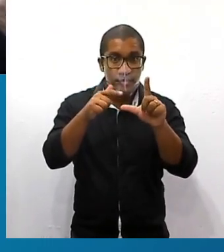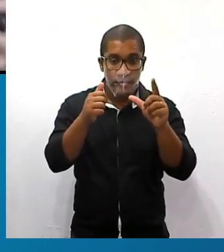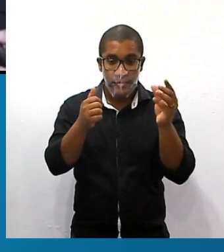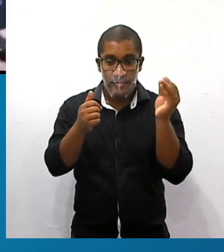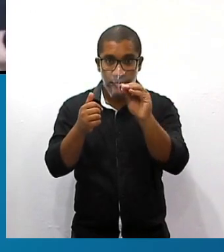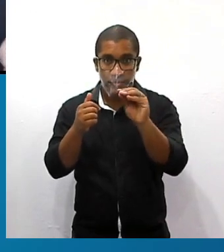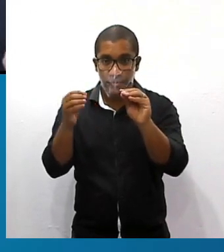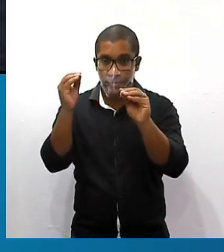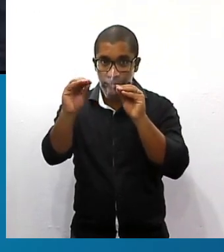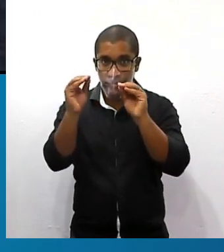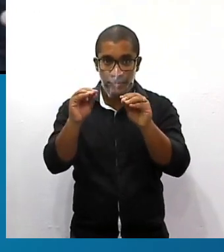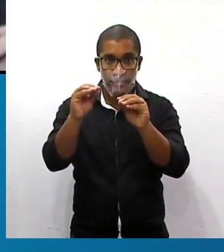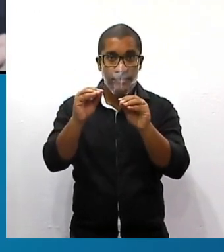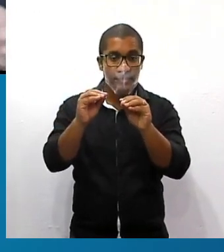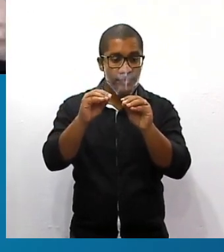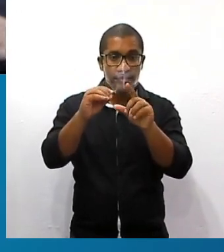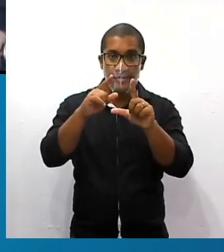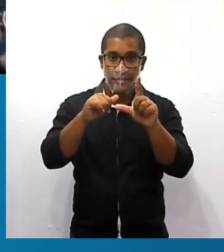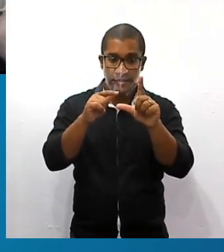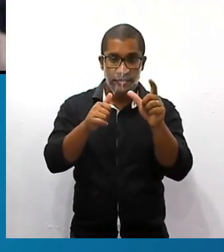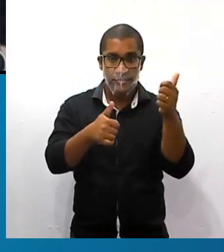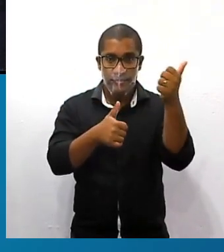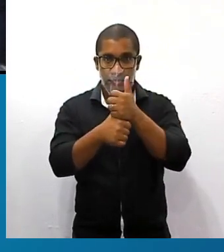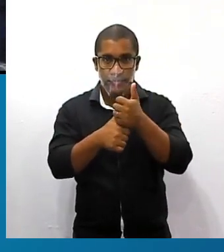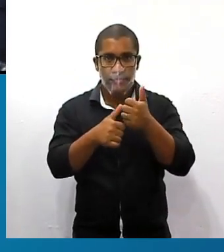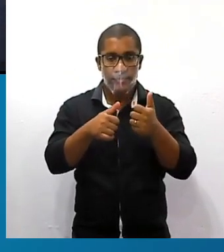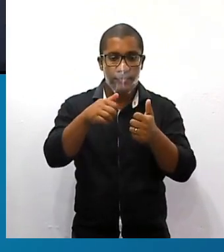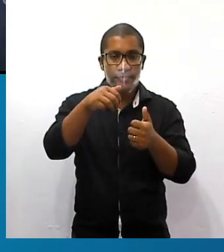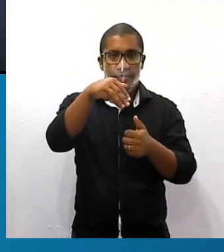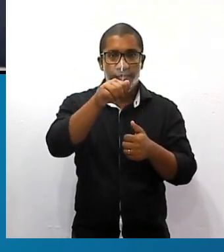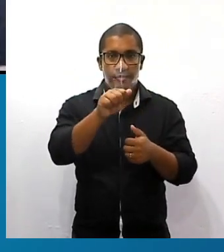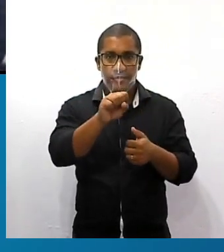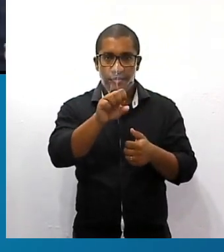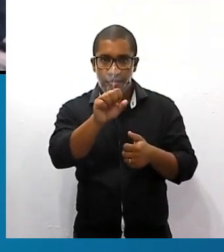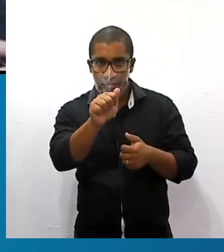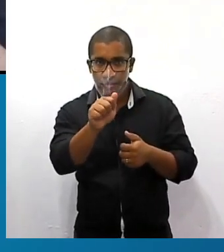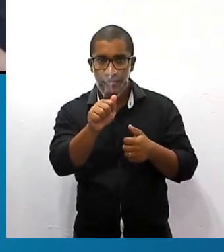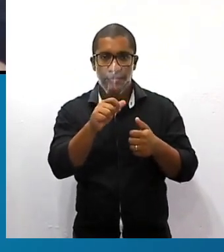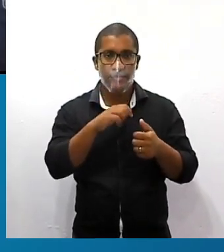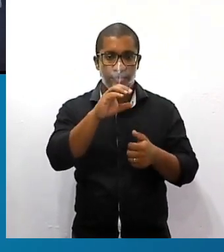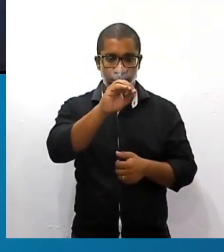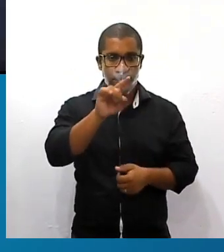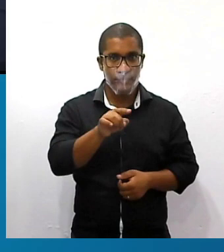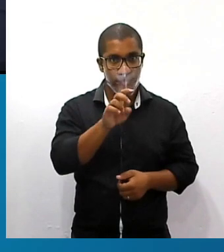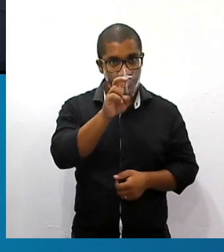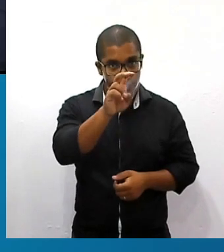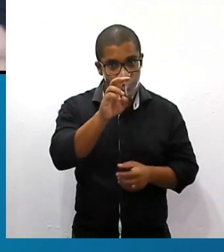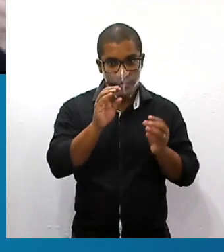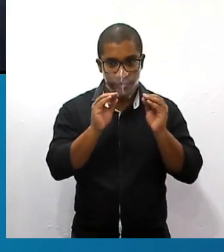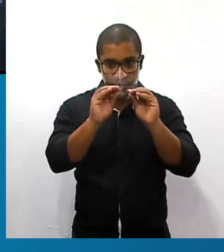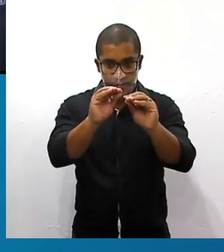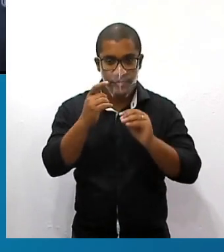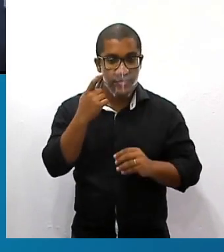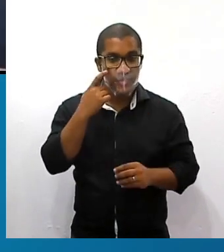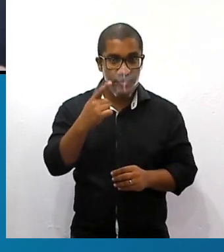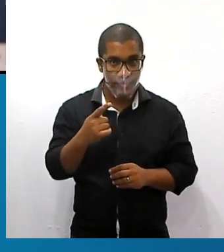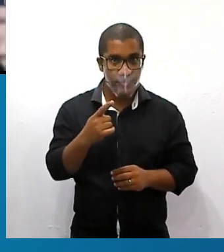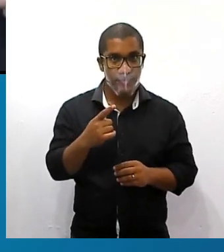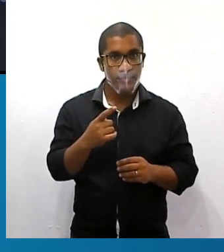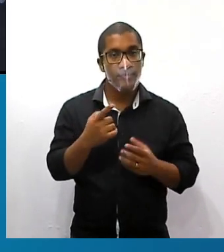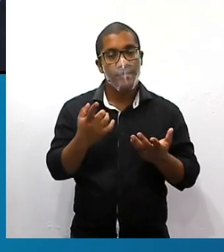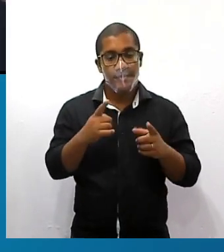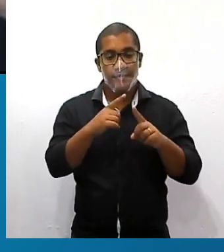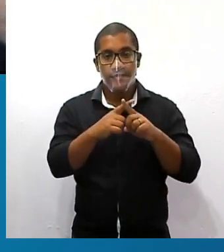numerais em cada letra dessa. Então, por exemplo, qual é o valor da massa? Vamos procurar aí no enunciado, 0,5. Então, você tem